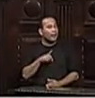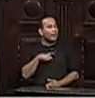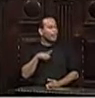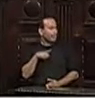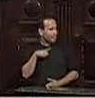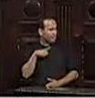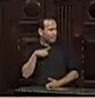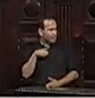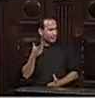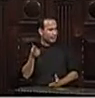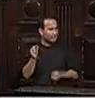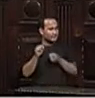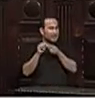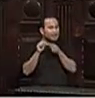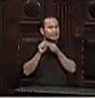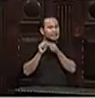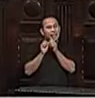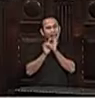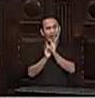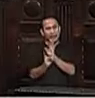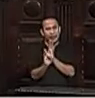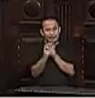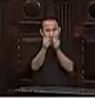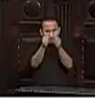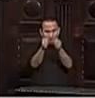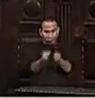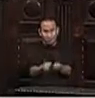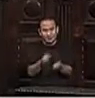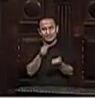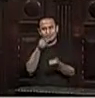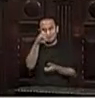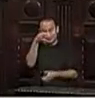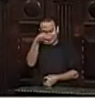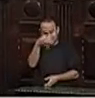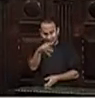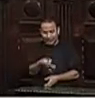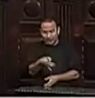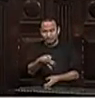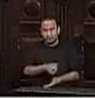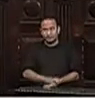uma lei que possa exatamente